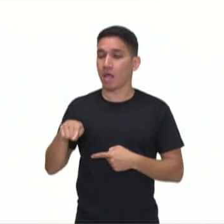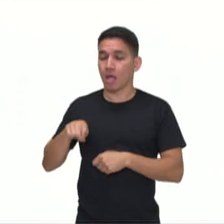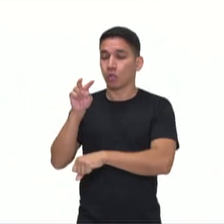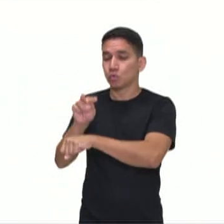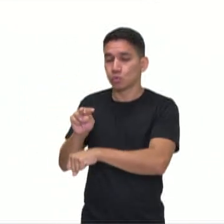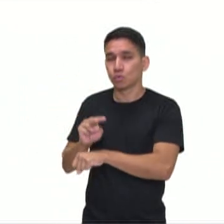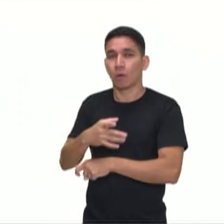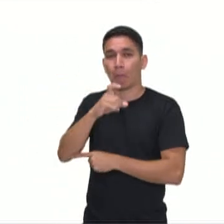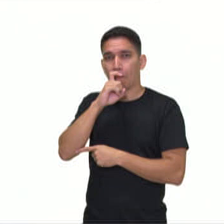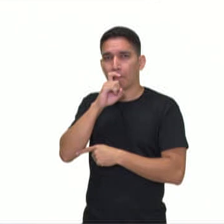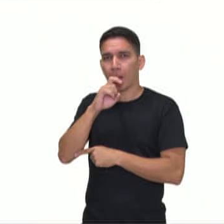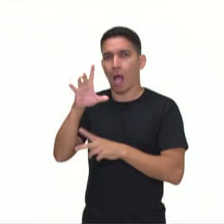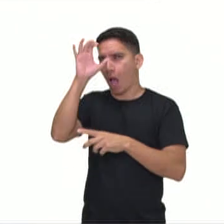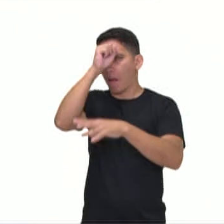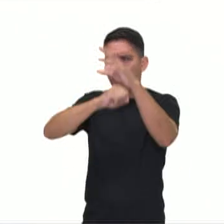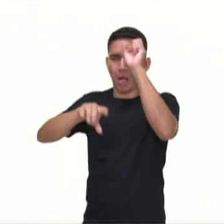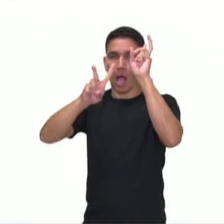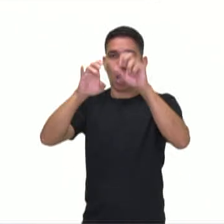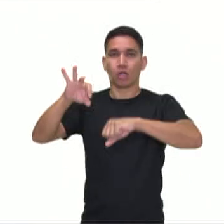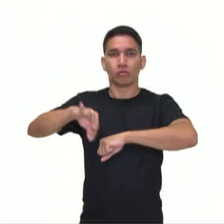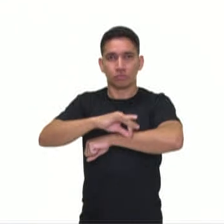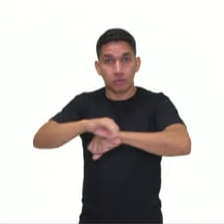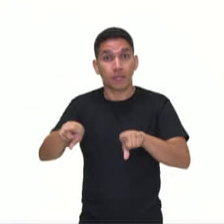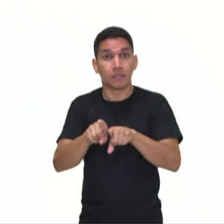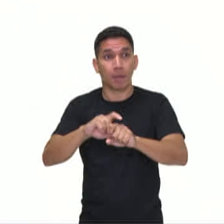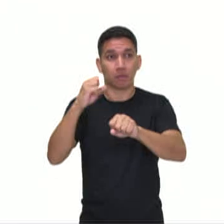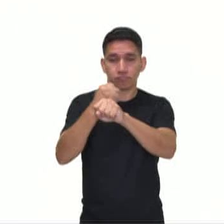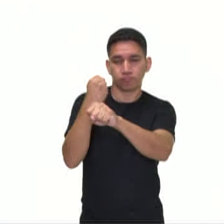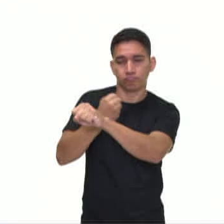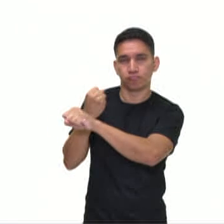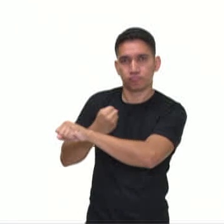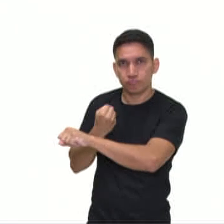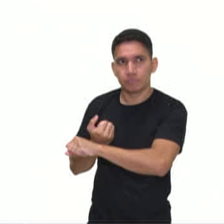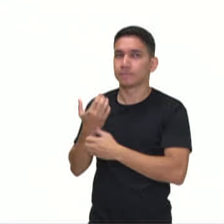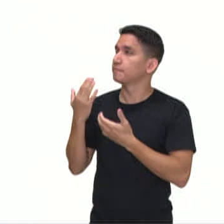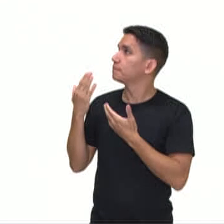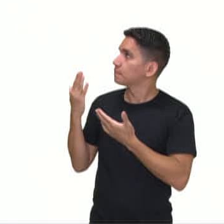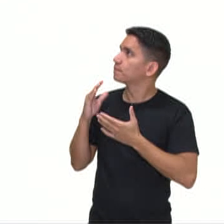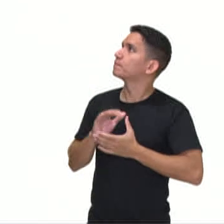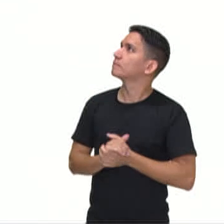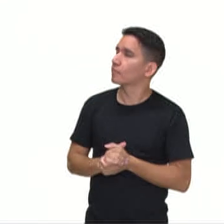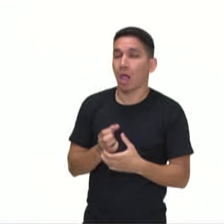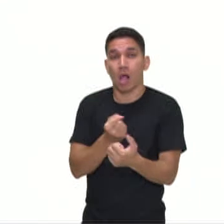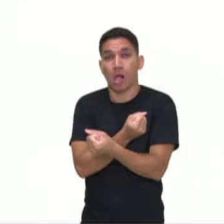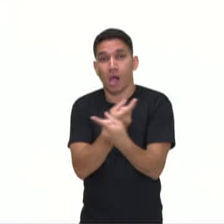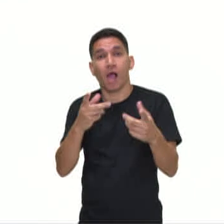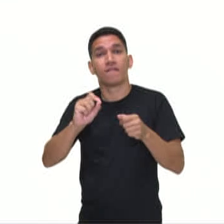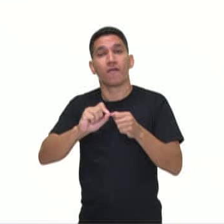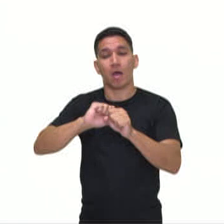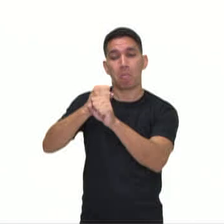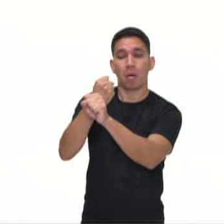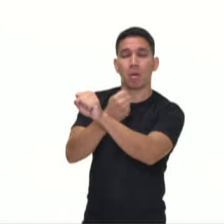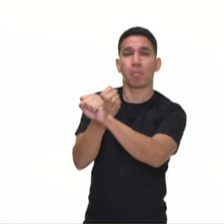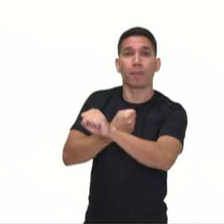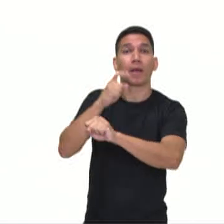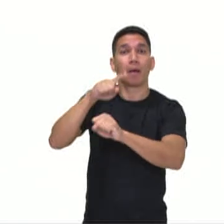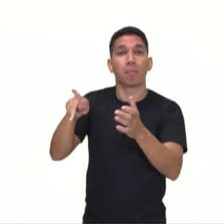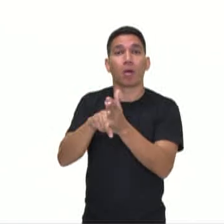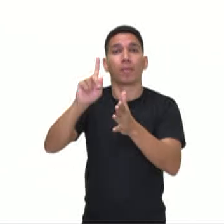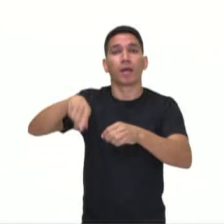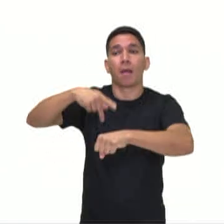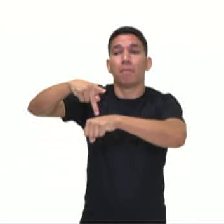quem aprendeu sobre arquitetura em Itália, tá? Grande parte das suas esculturas são feitas de